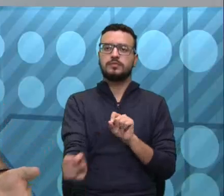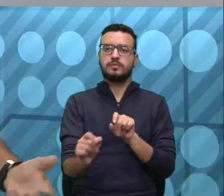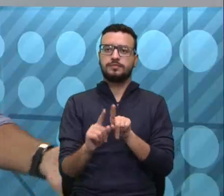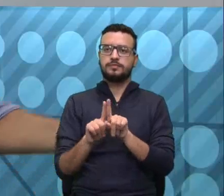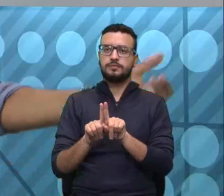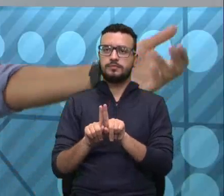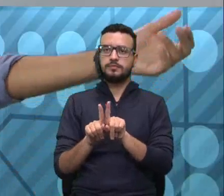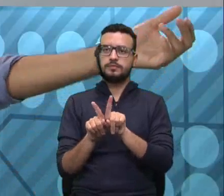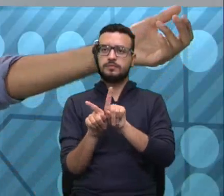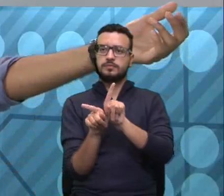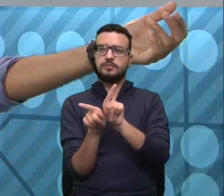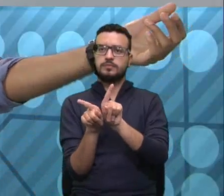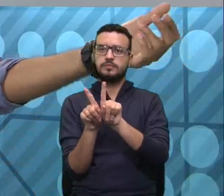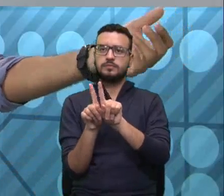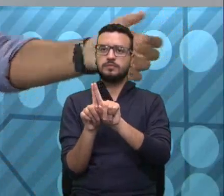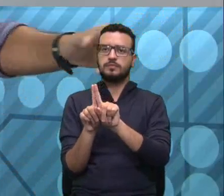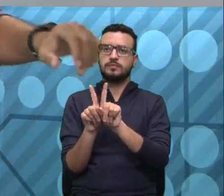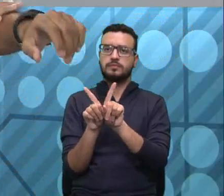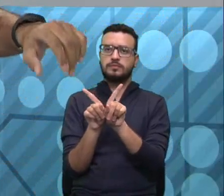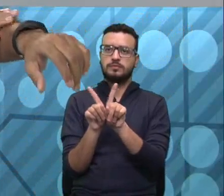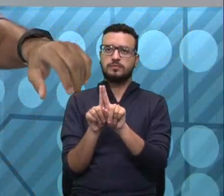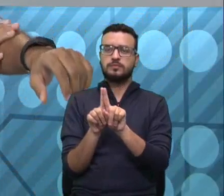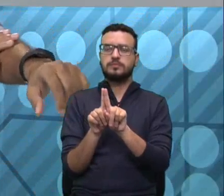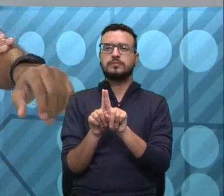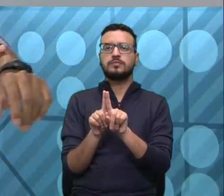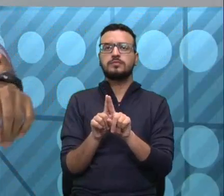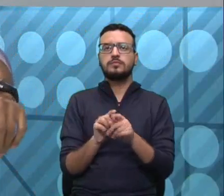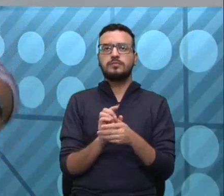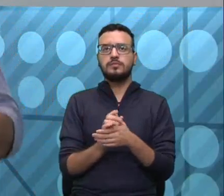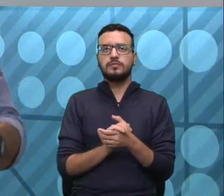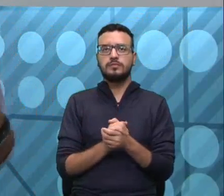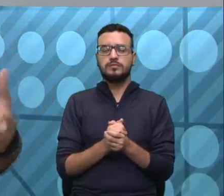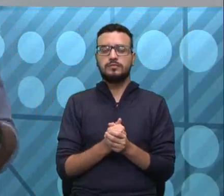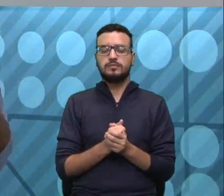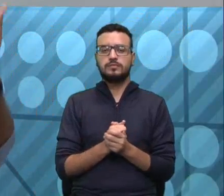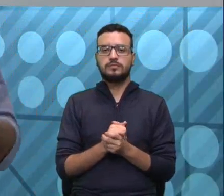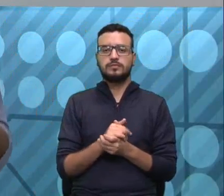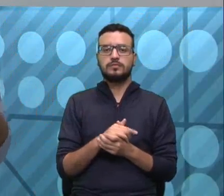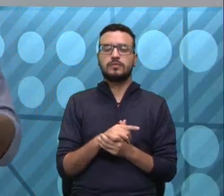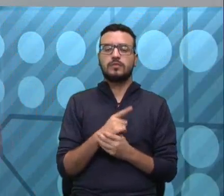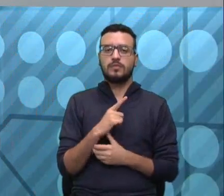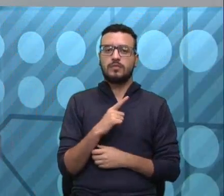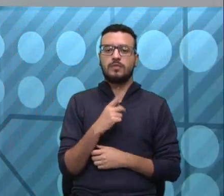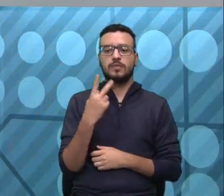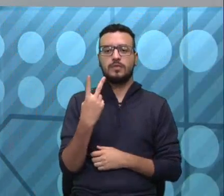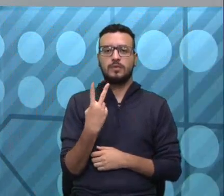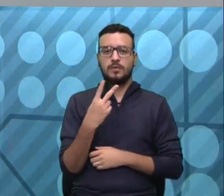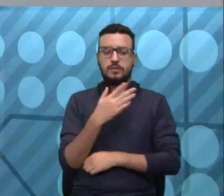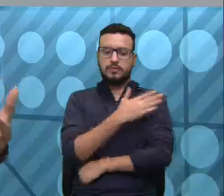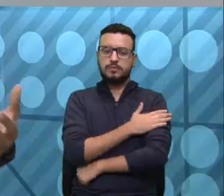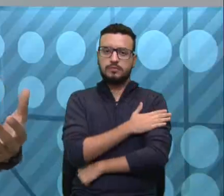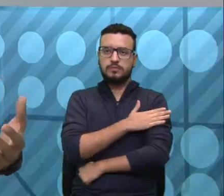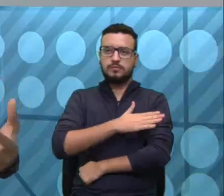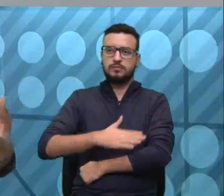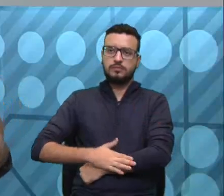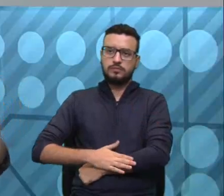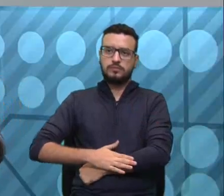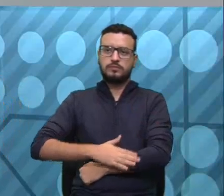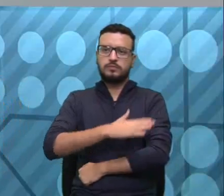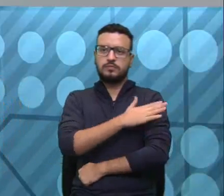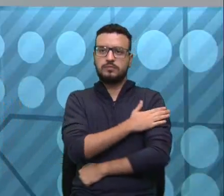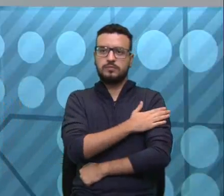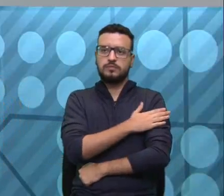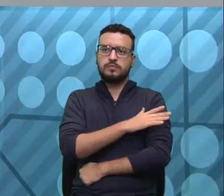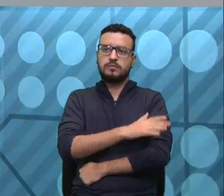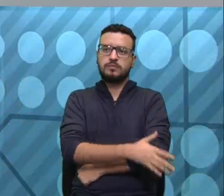são os segmentos? Nesse caso, eu tenho o braço e aqui eu tenho o antebraço. Então, são segmentos que vão trabalhar para flexão e extensão